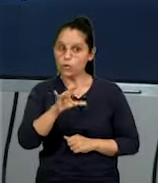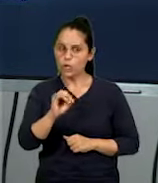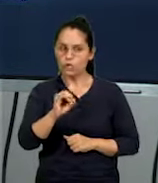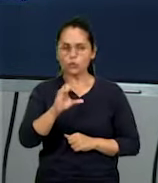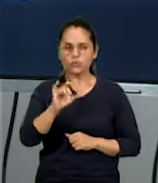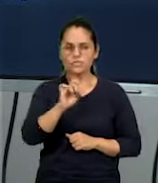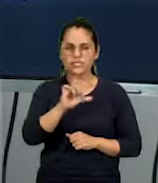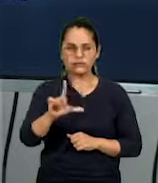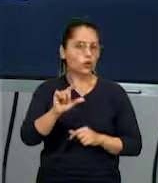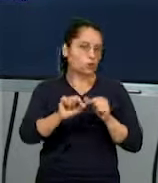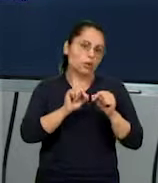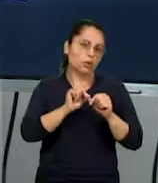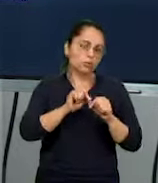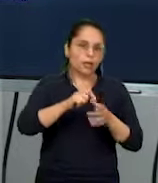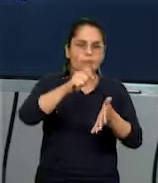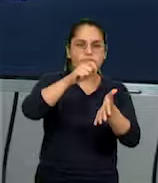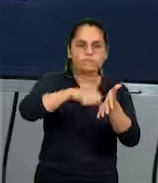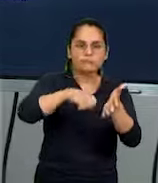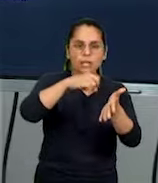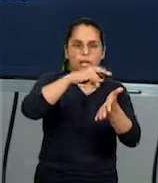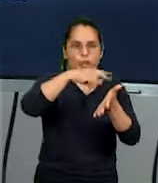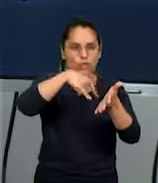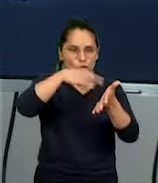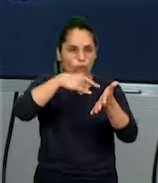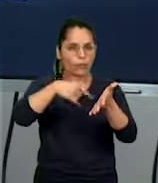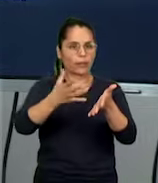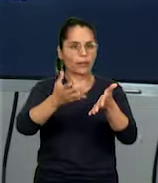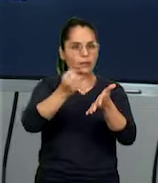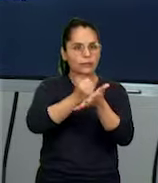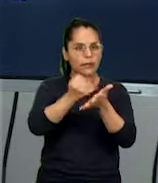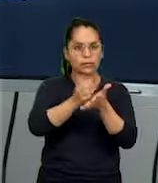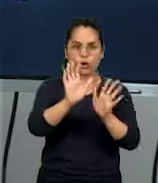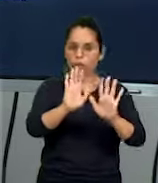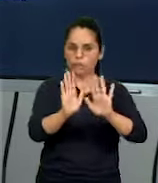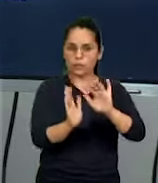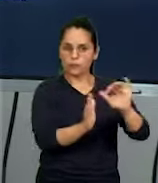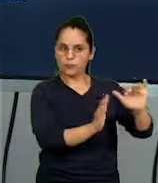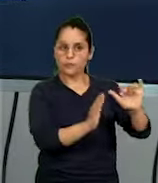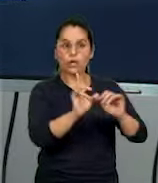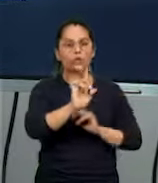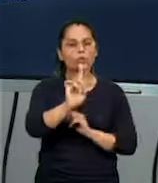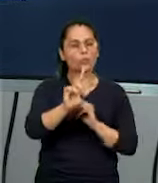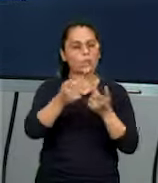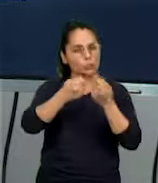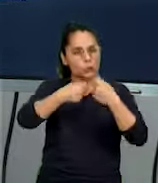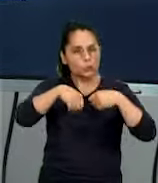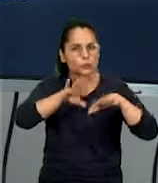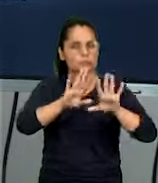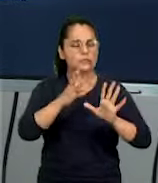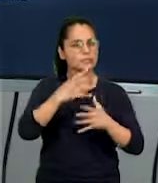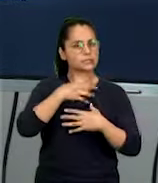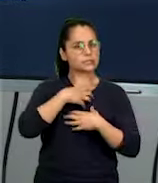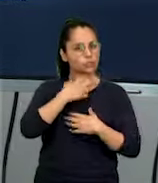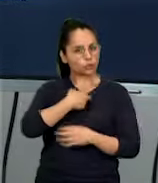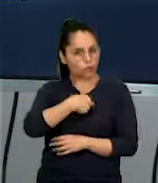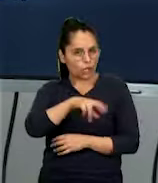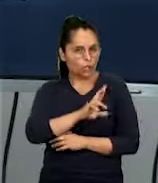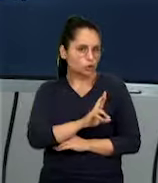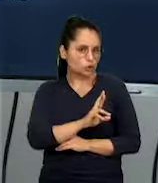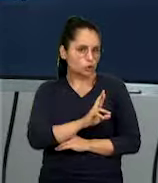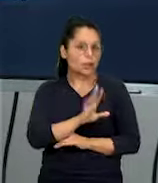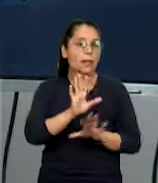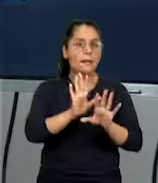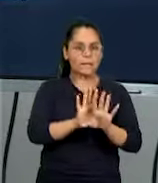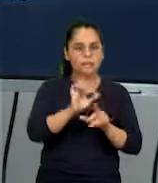civil, que seria registrar a criança, não é um rito que não precisa ter sentido religioso, como o